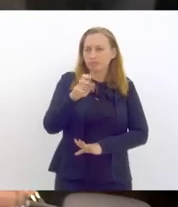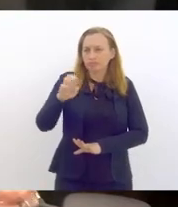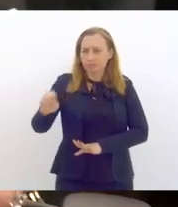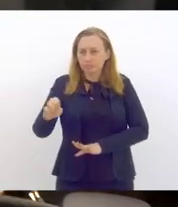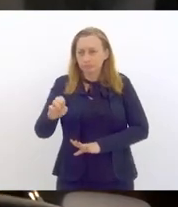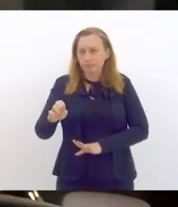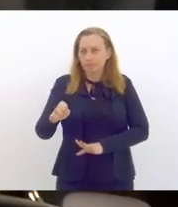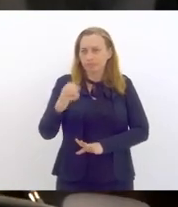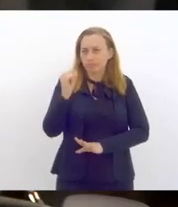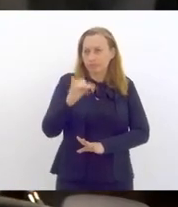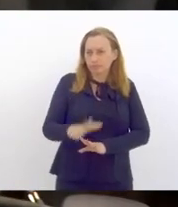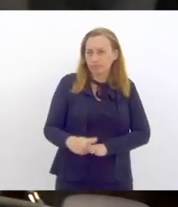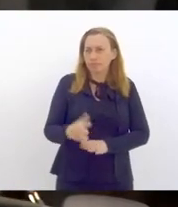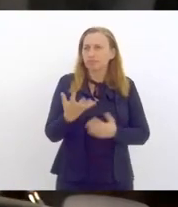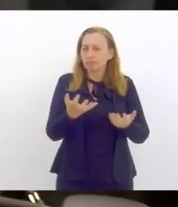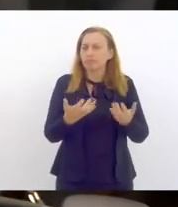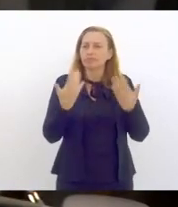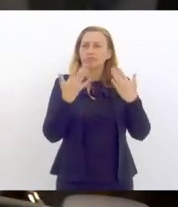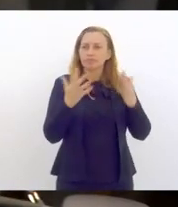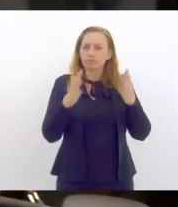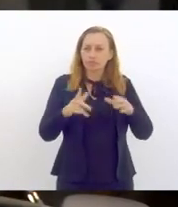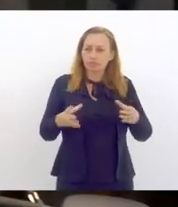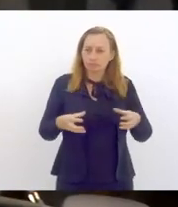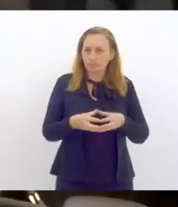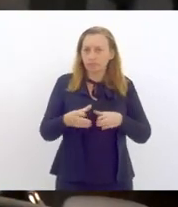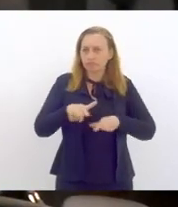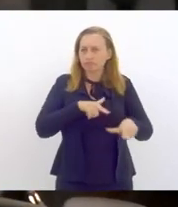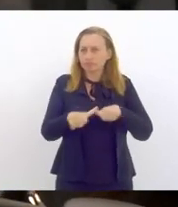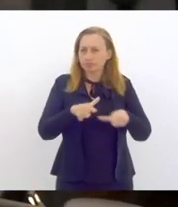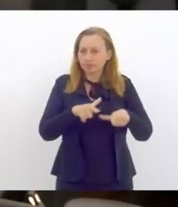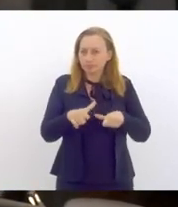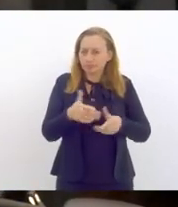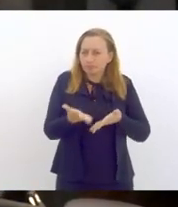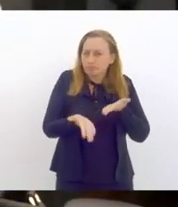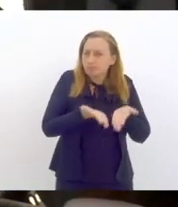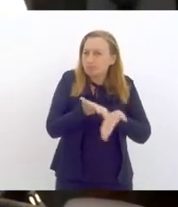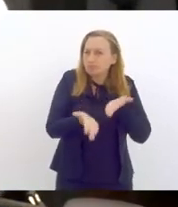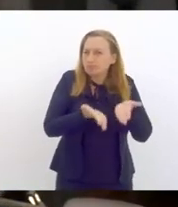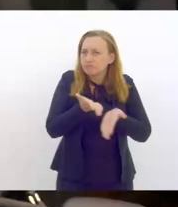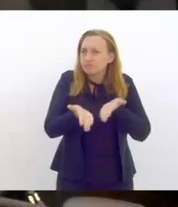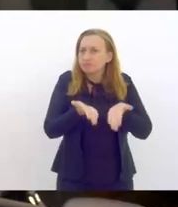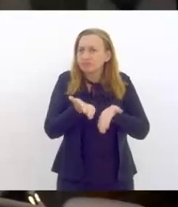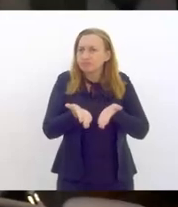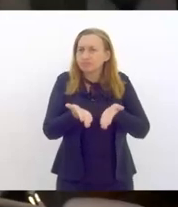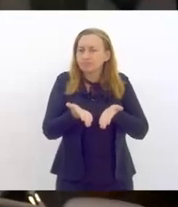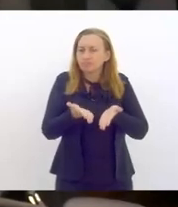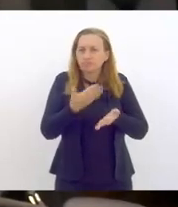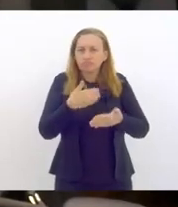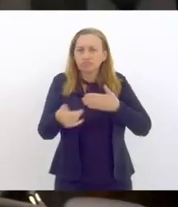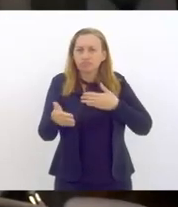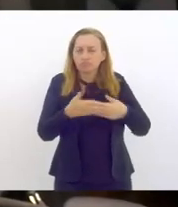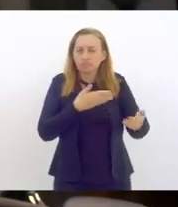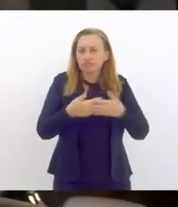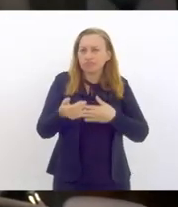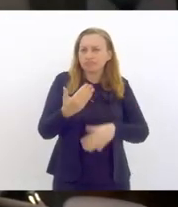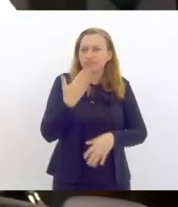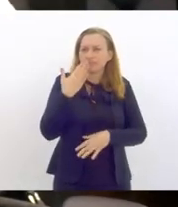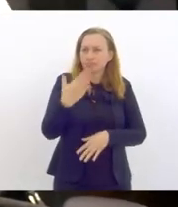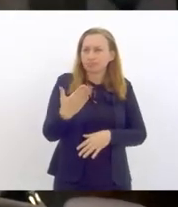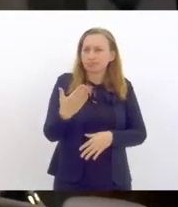nem é isso eu quero até elogiar aqui o grupo de trabalho que teve o cuidado de sanar qualquer tipo de